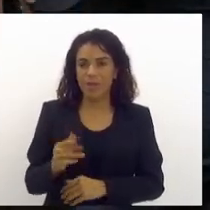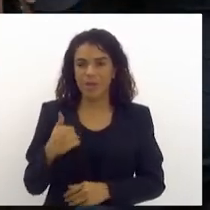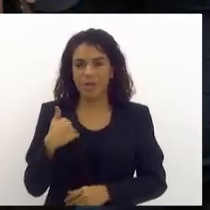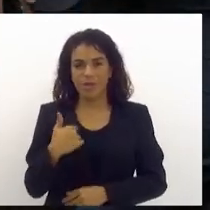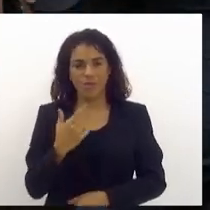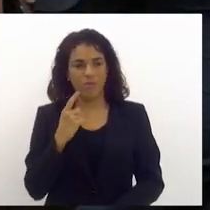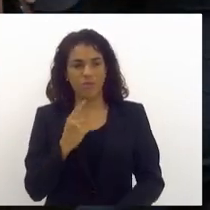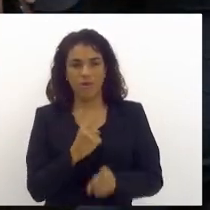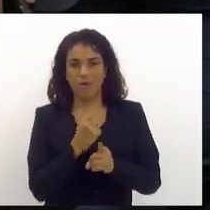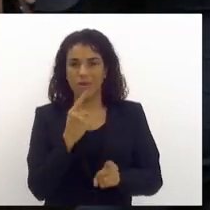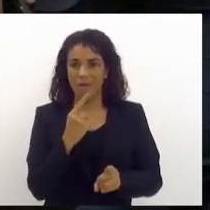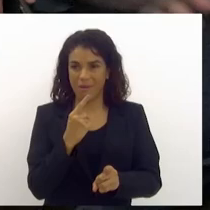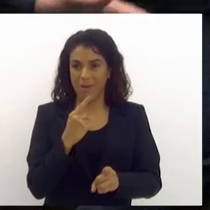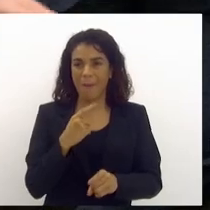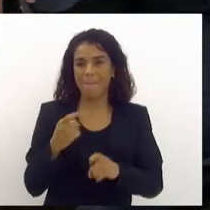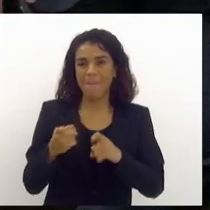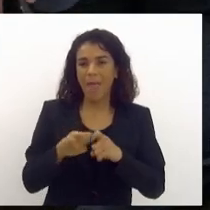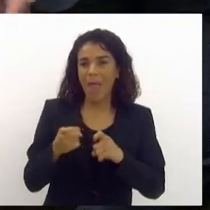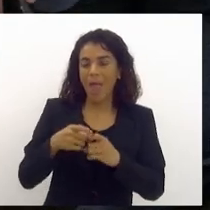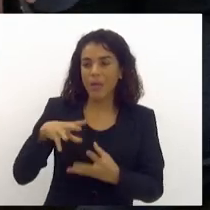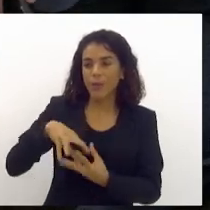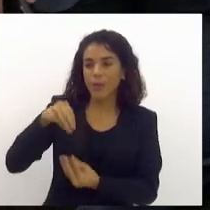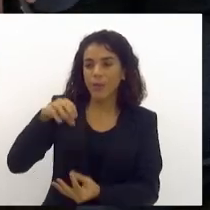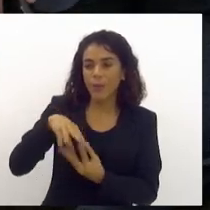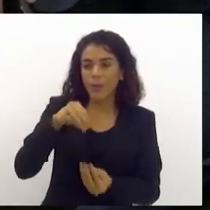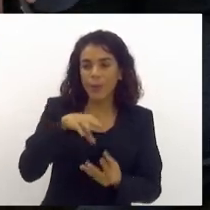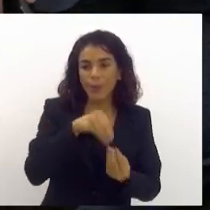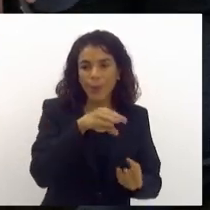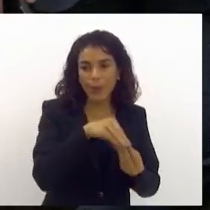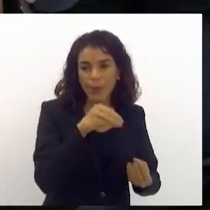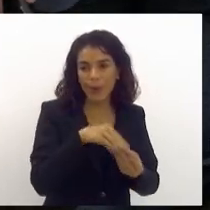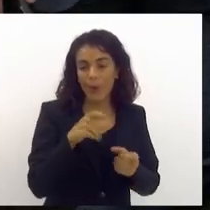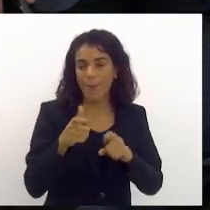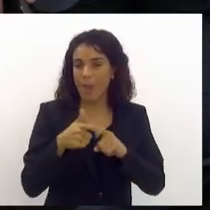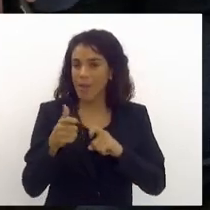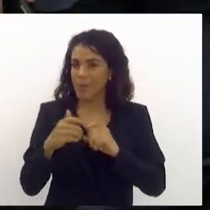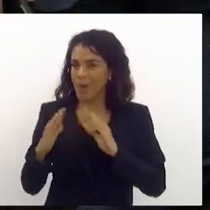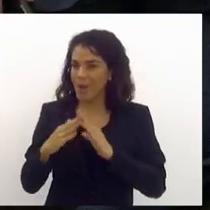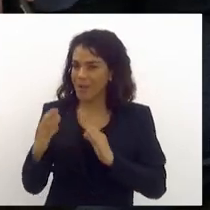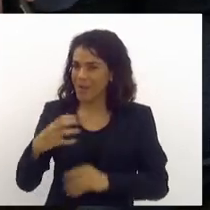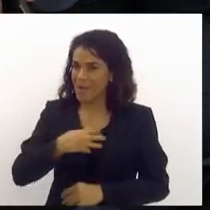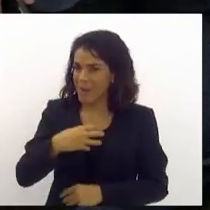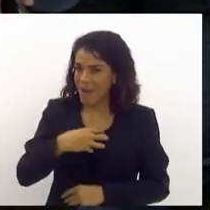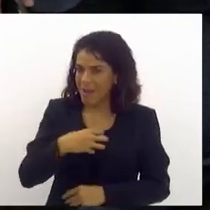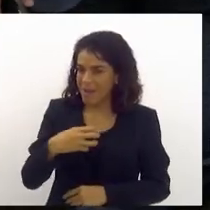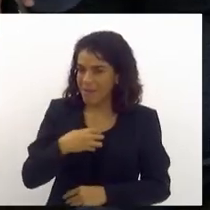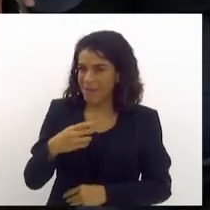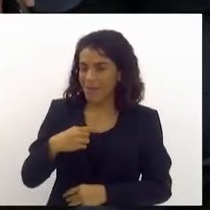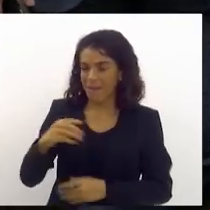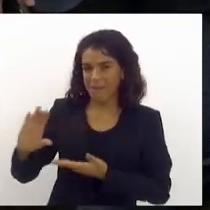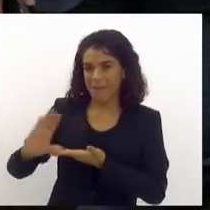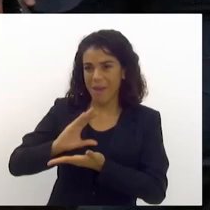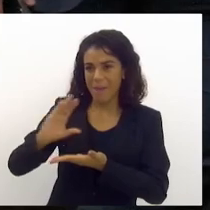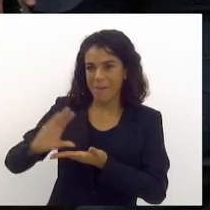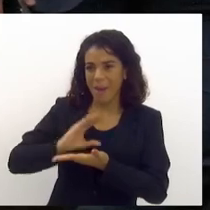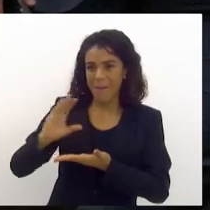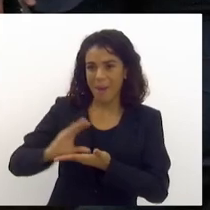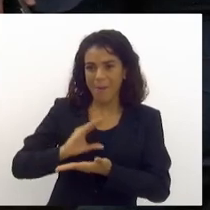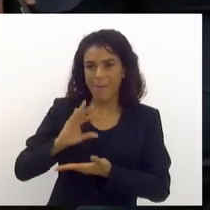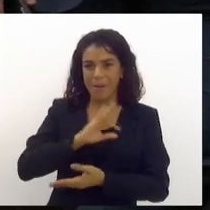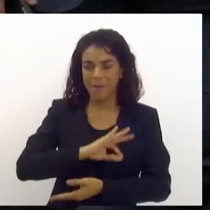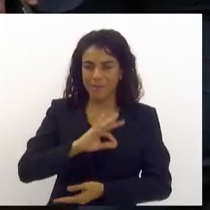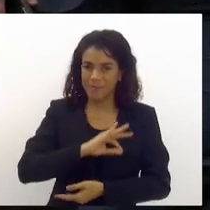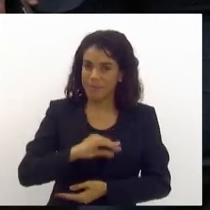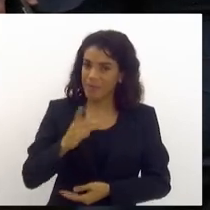encontrar médicos fantasma, médicos morando na Bahia recebendo pela cidade de Campos, algo inaceitável, algo